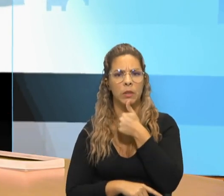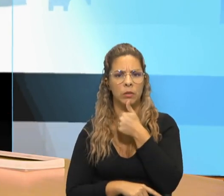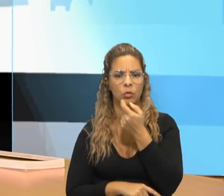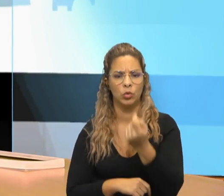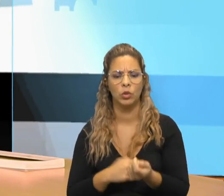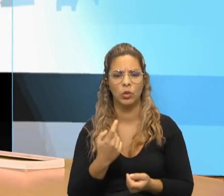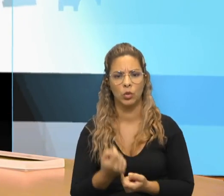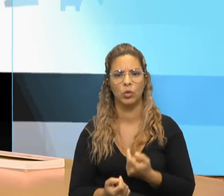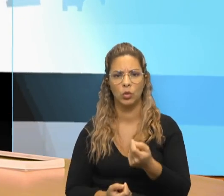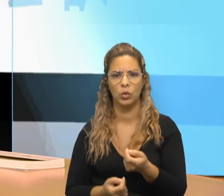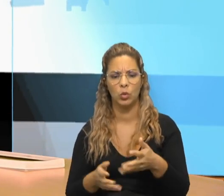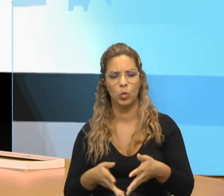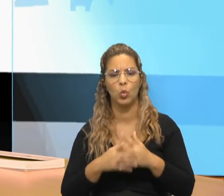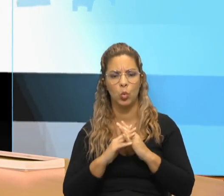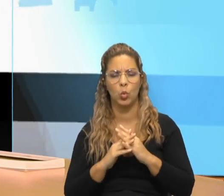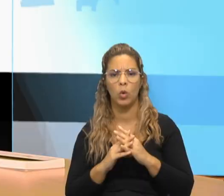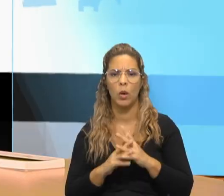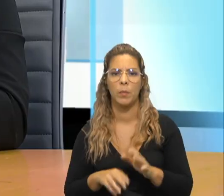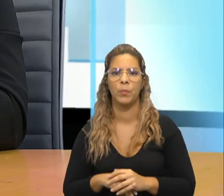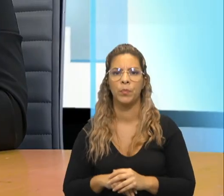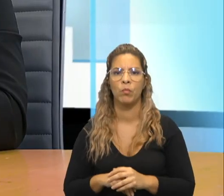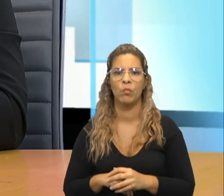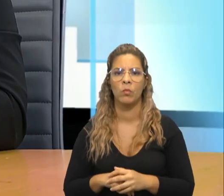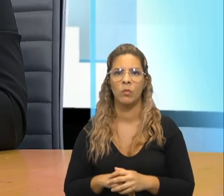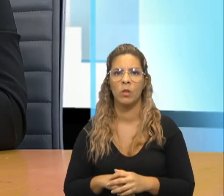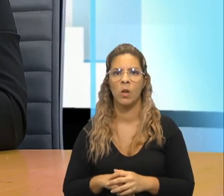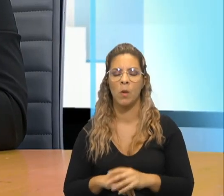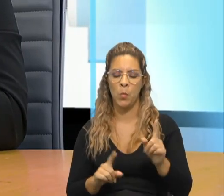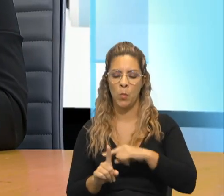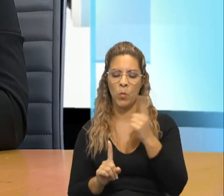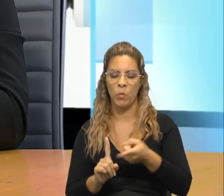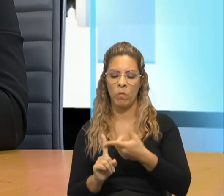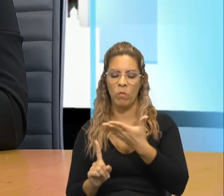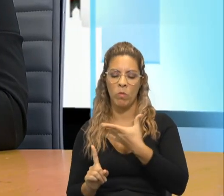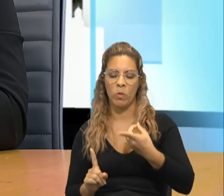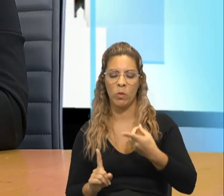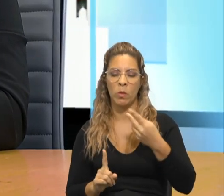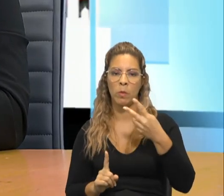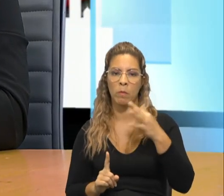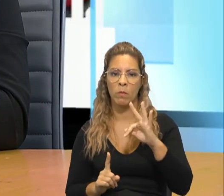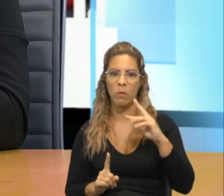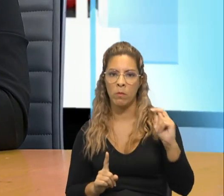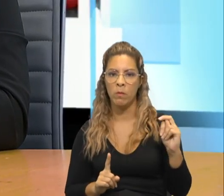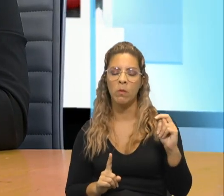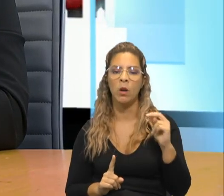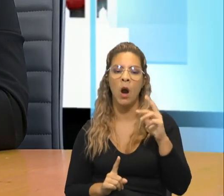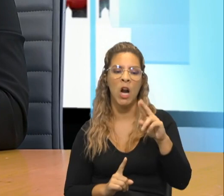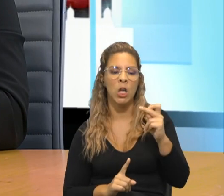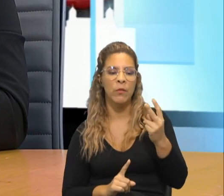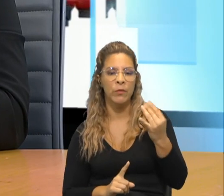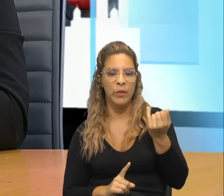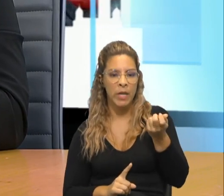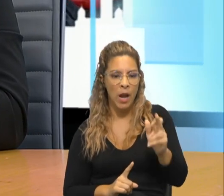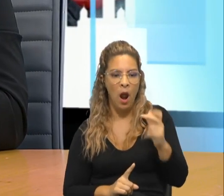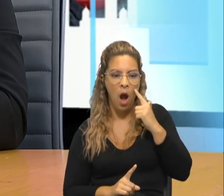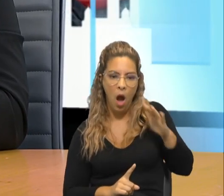forma é que foram estruturando aqui em Portugal? Logo depois de 43, em 3 anos, o padre Xavier Boano ficou muito tempo como